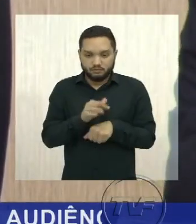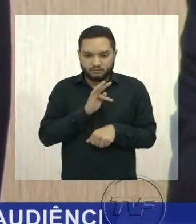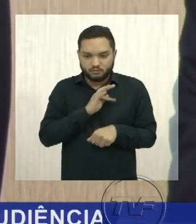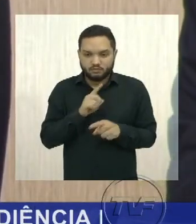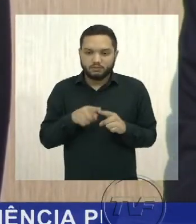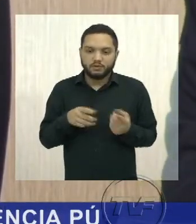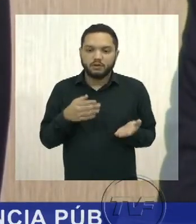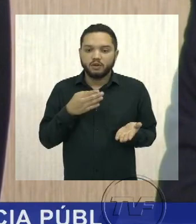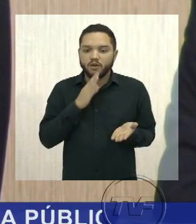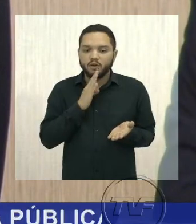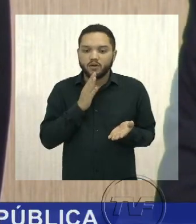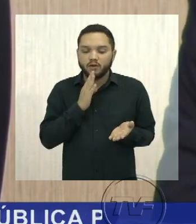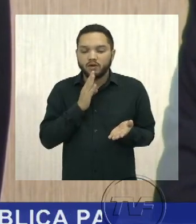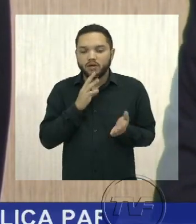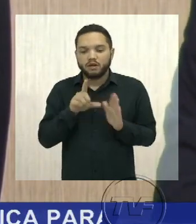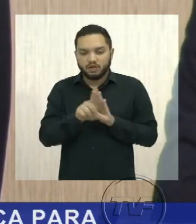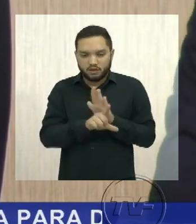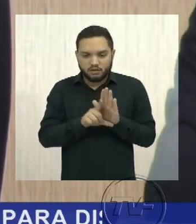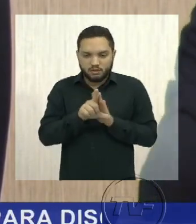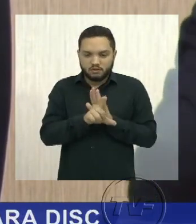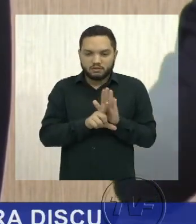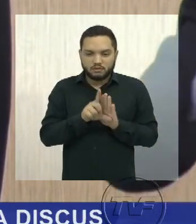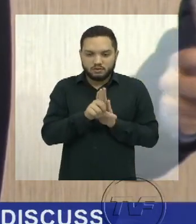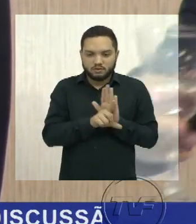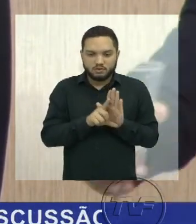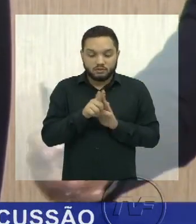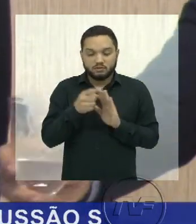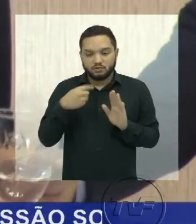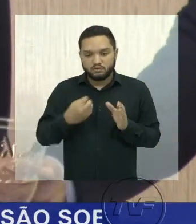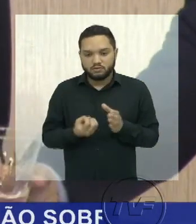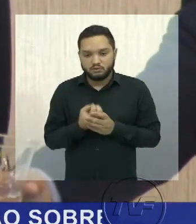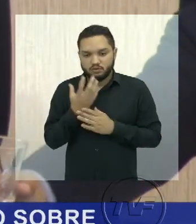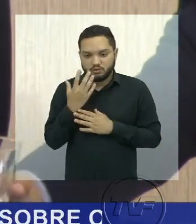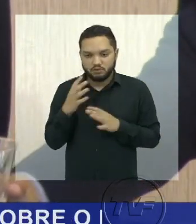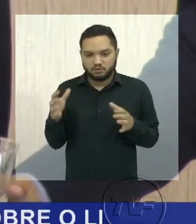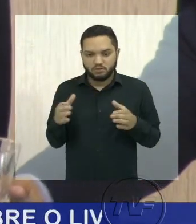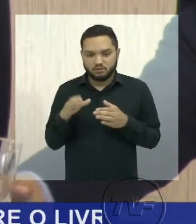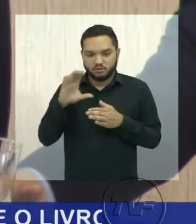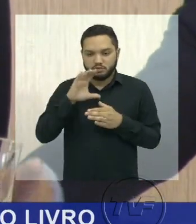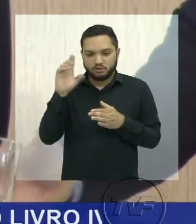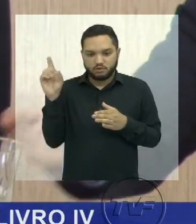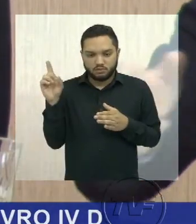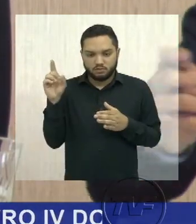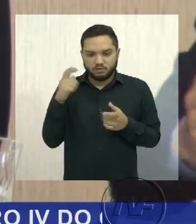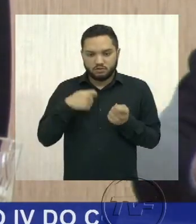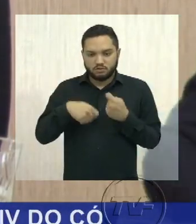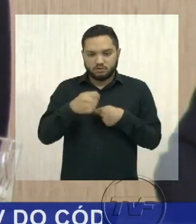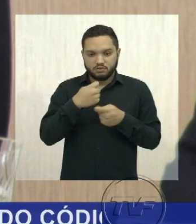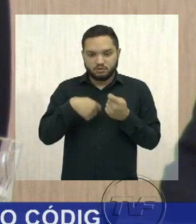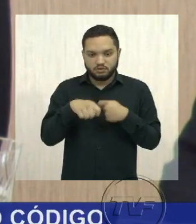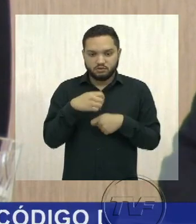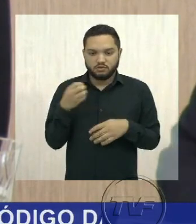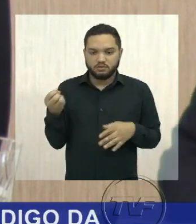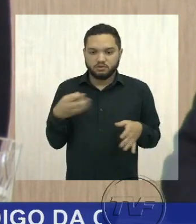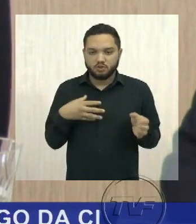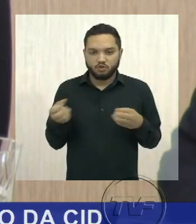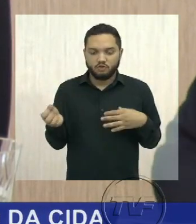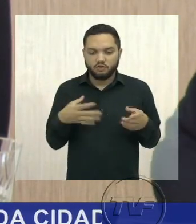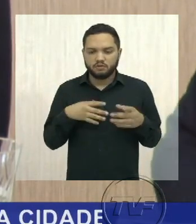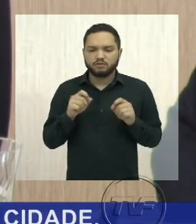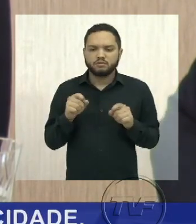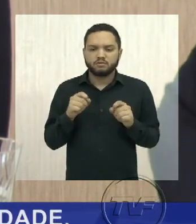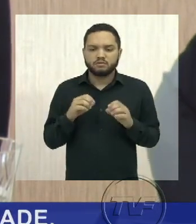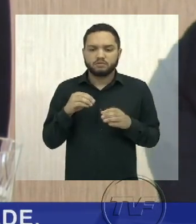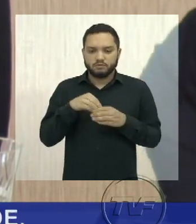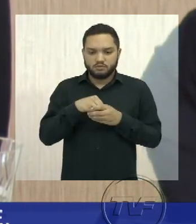know-how, o conhecimento da legislação e tudo, nós criamos uma coordenadoria de negócios e inovação. Ela é